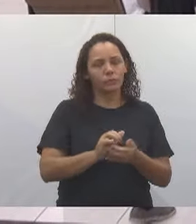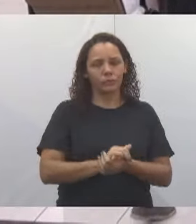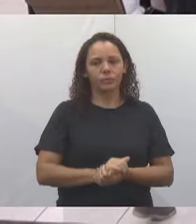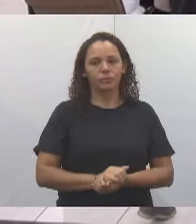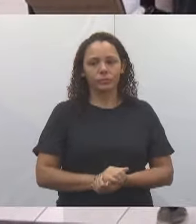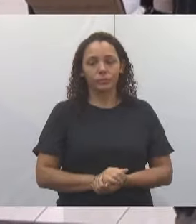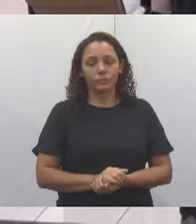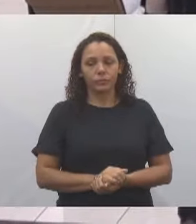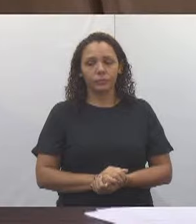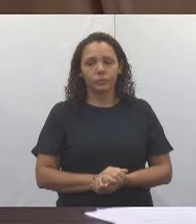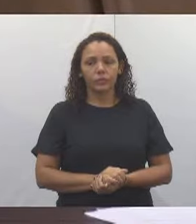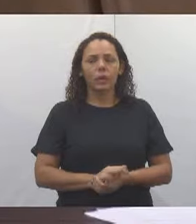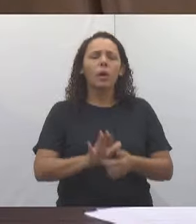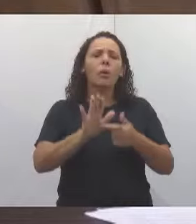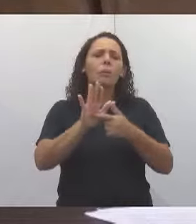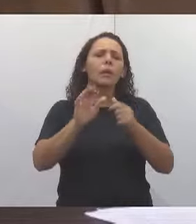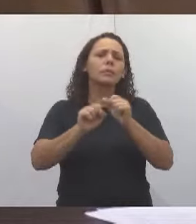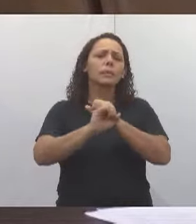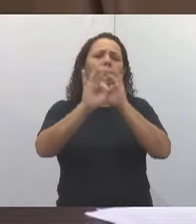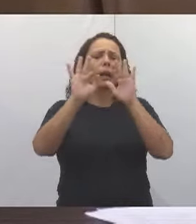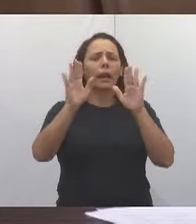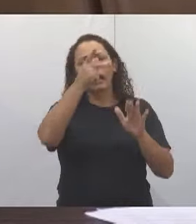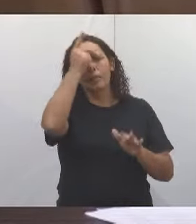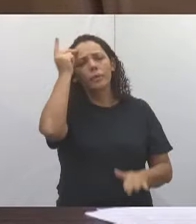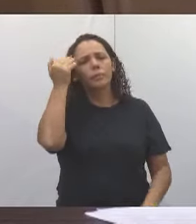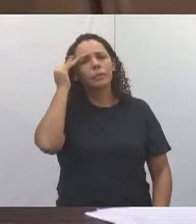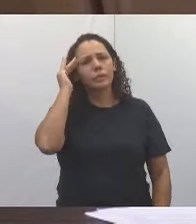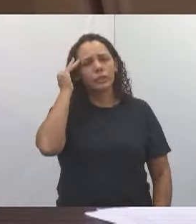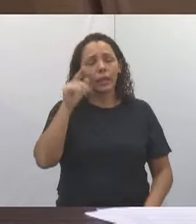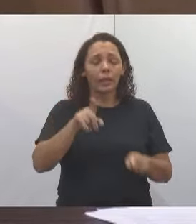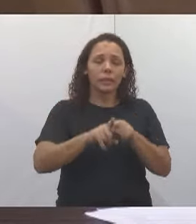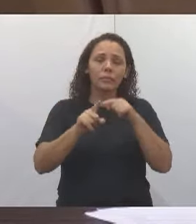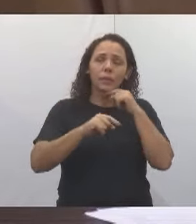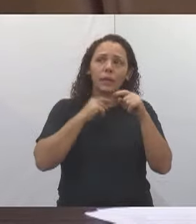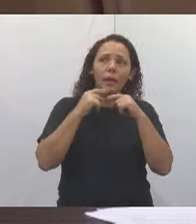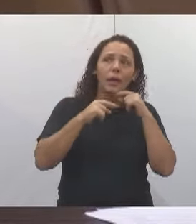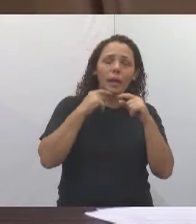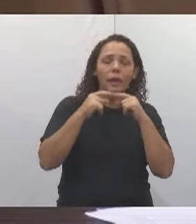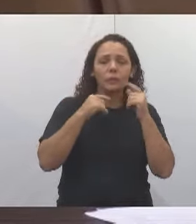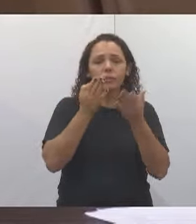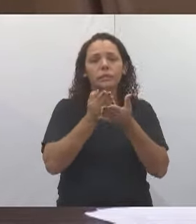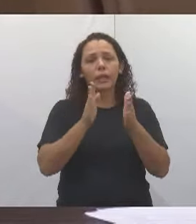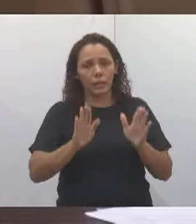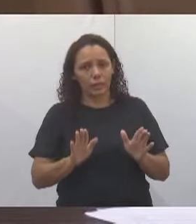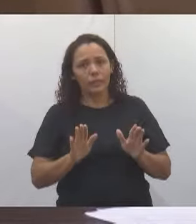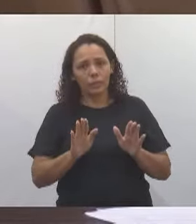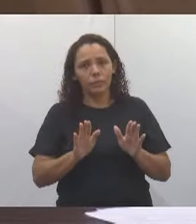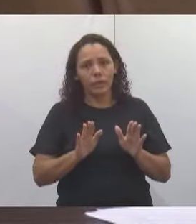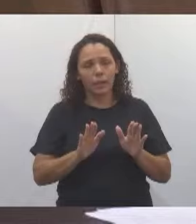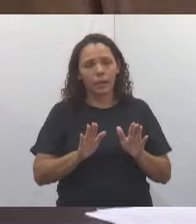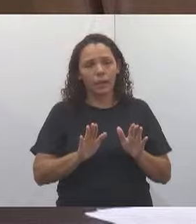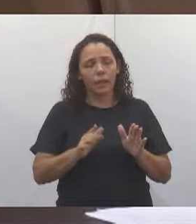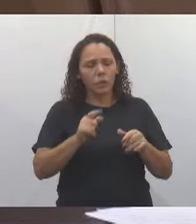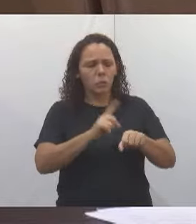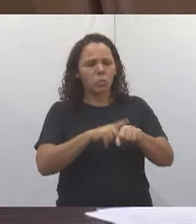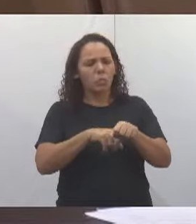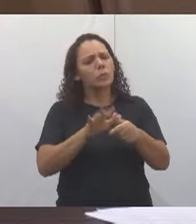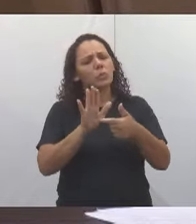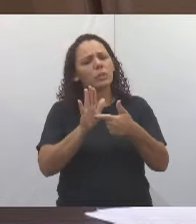Só para ficar bem claro para quem está em casa assistindo e tirar a minha dúvida também aqui, que ficou na hora da apresentação